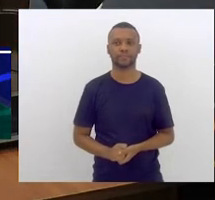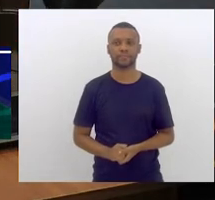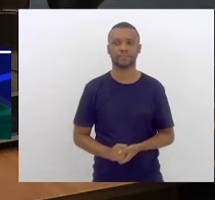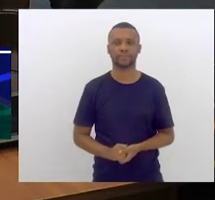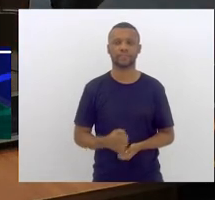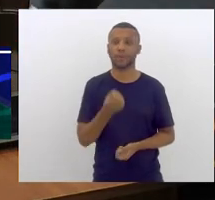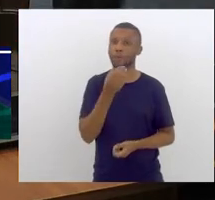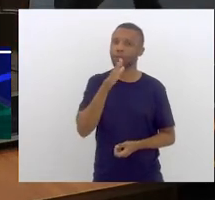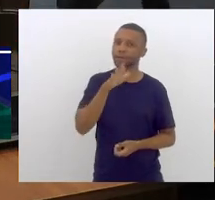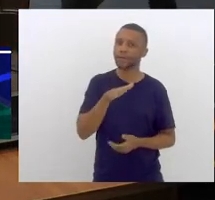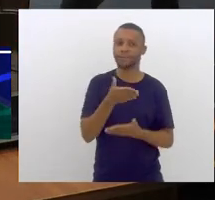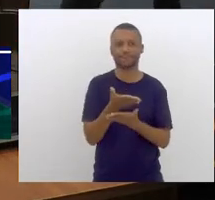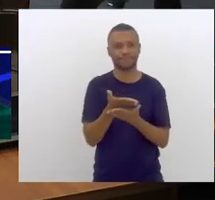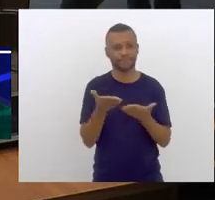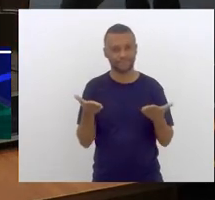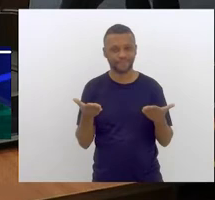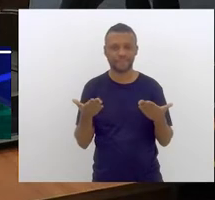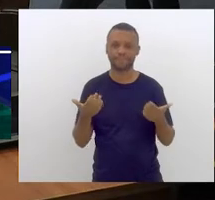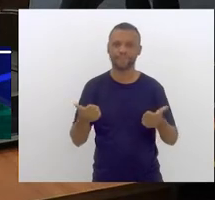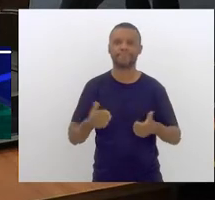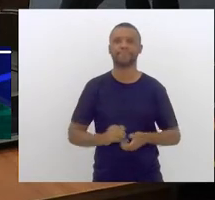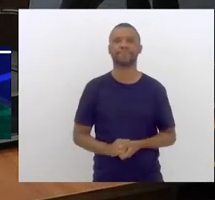Boa tarde a todas e todos.